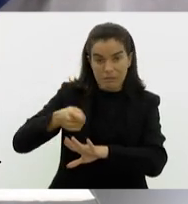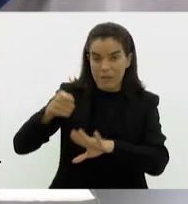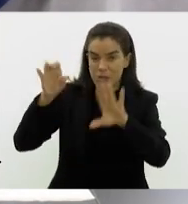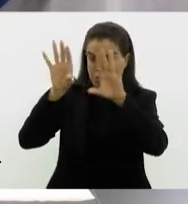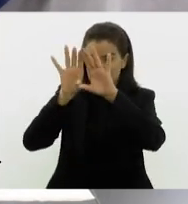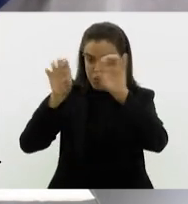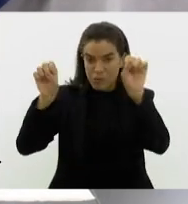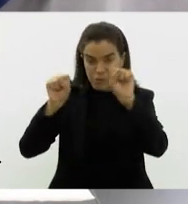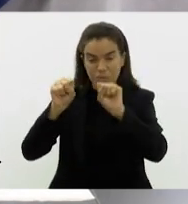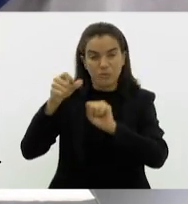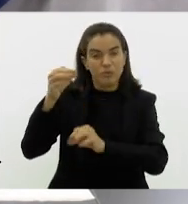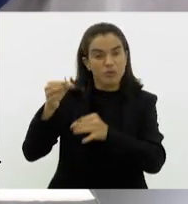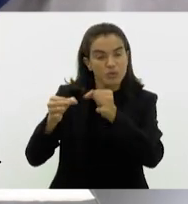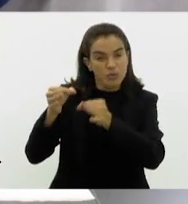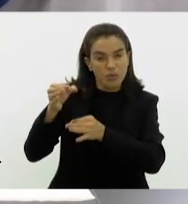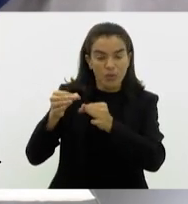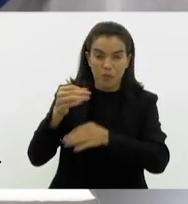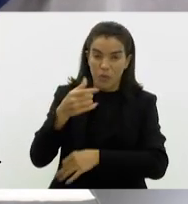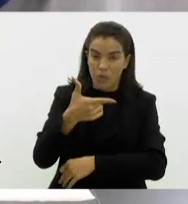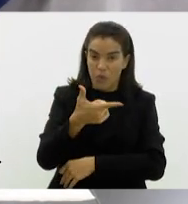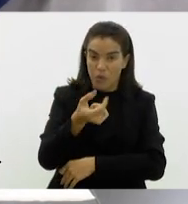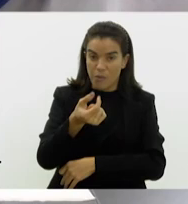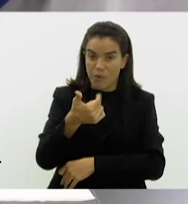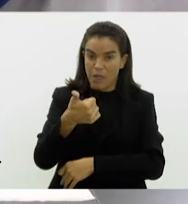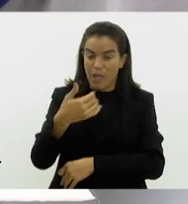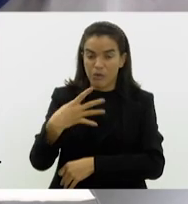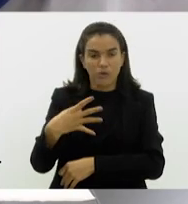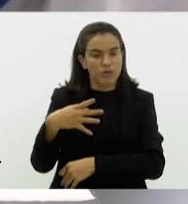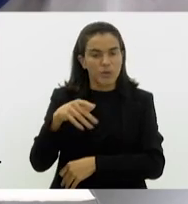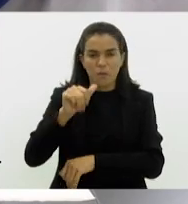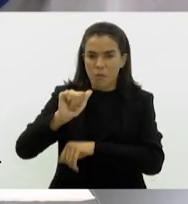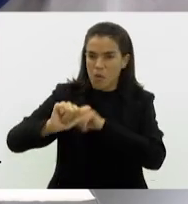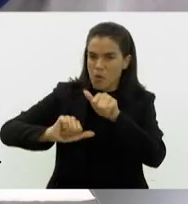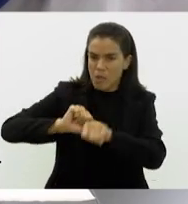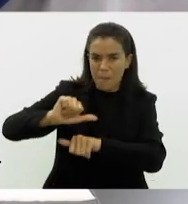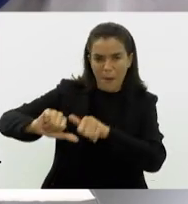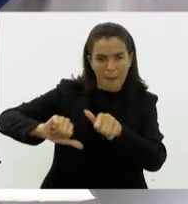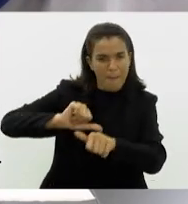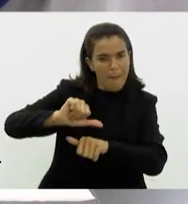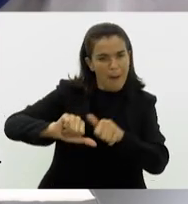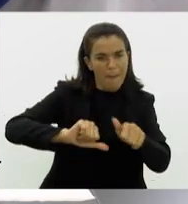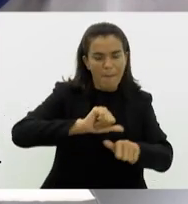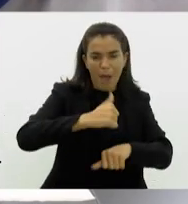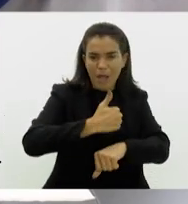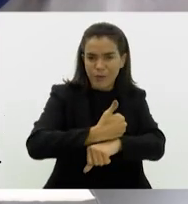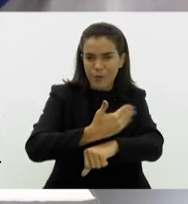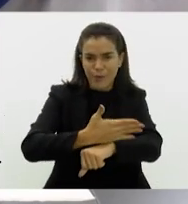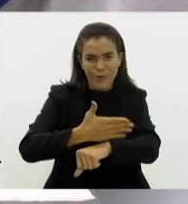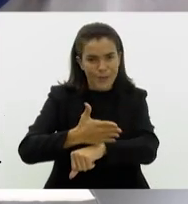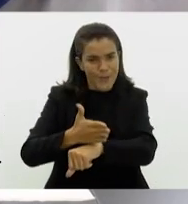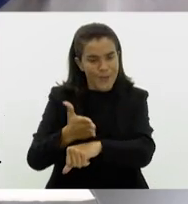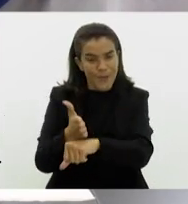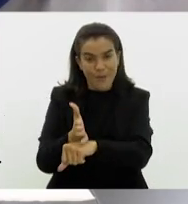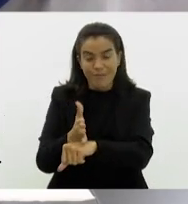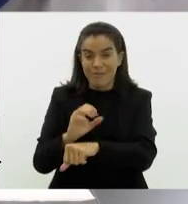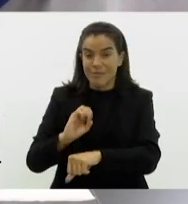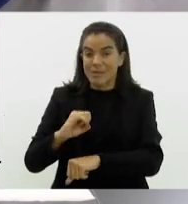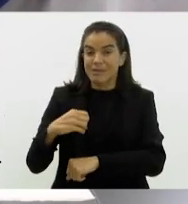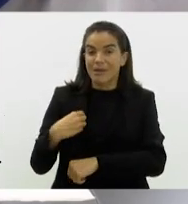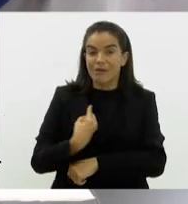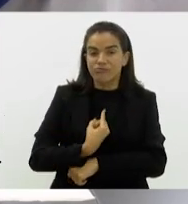exemplo, é de 2014, o direito é muito dinâmico, ela muda com o tempo. Então, se a gente não der